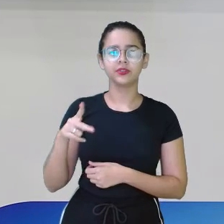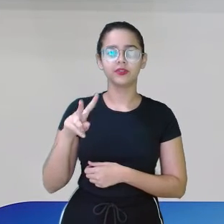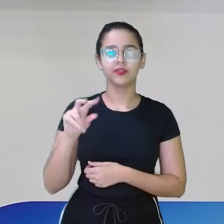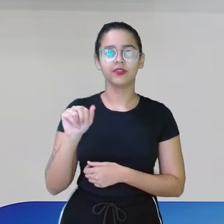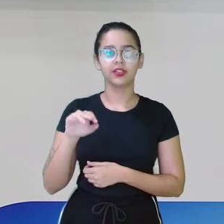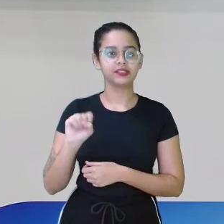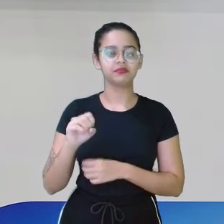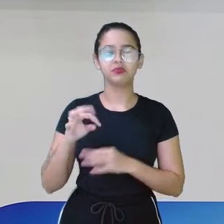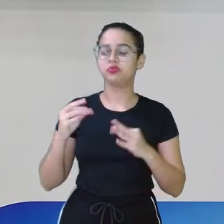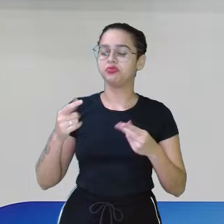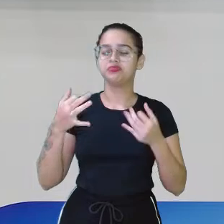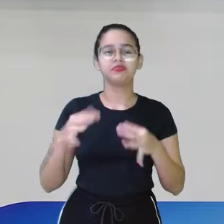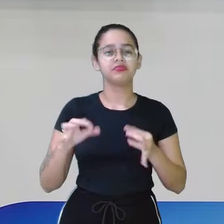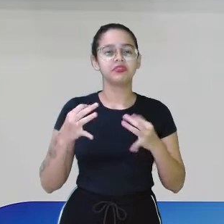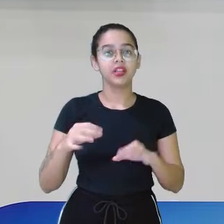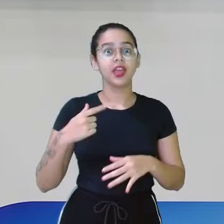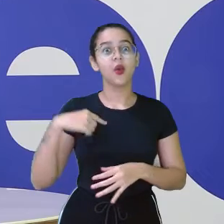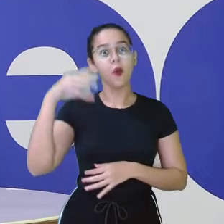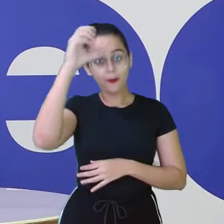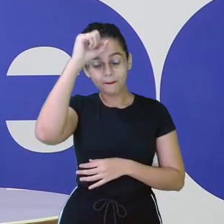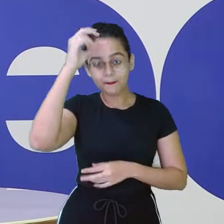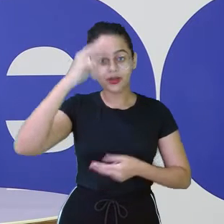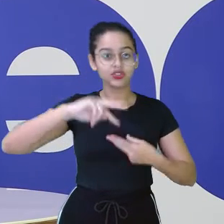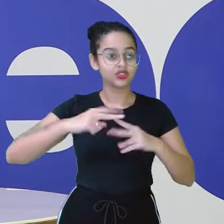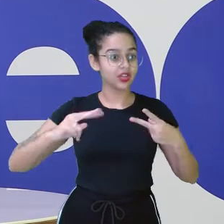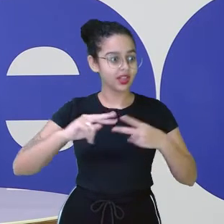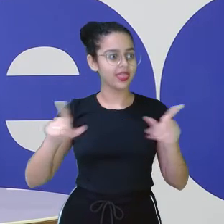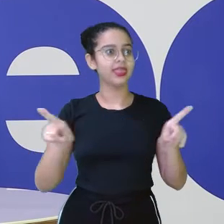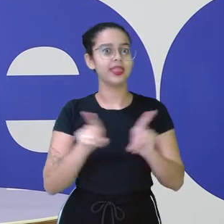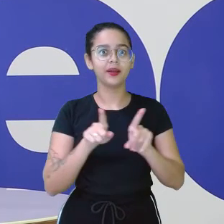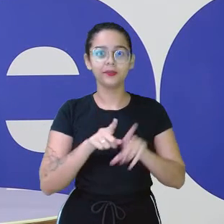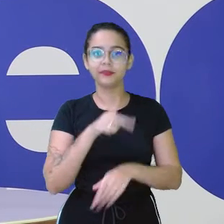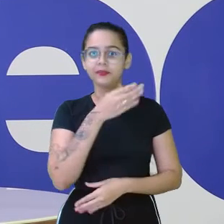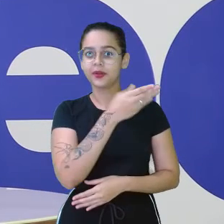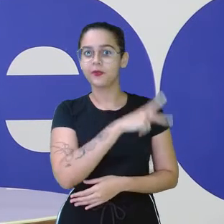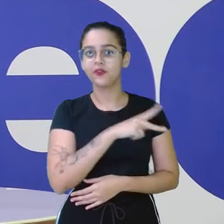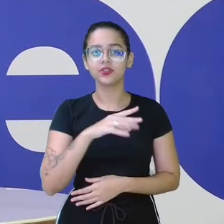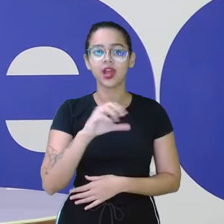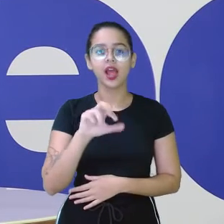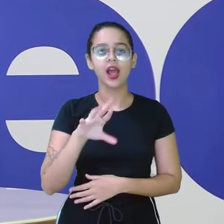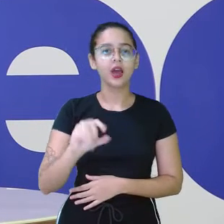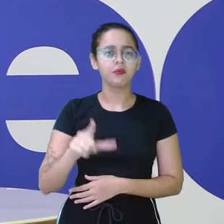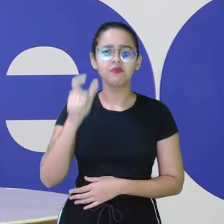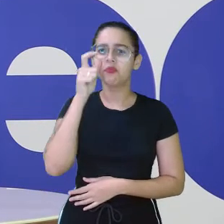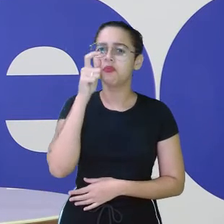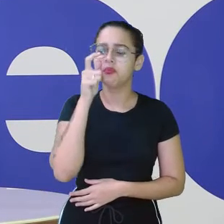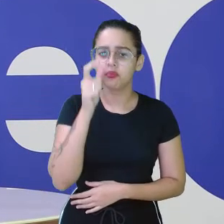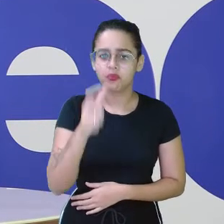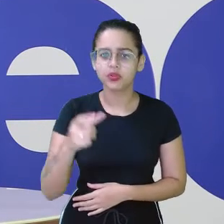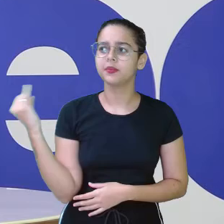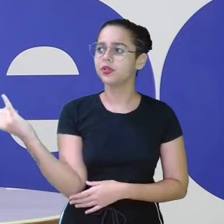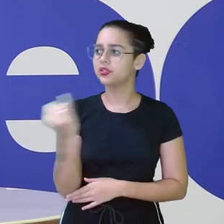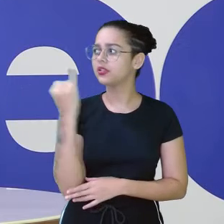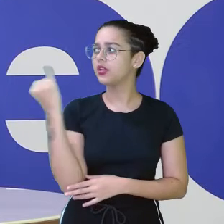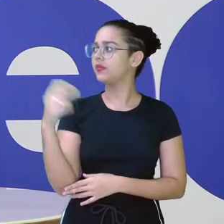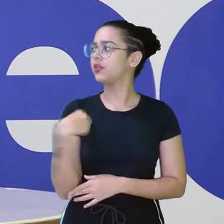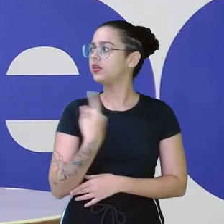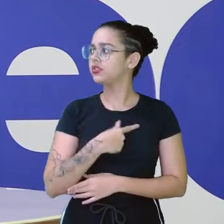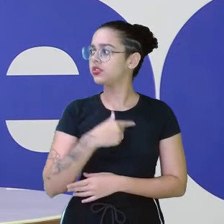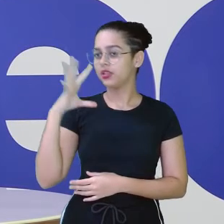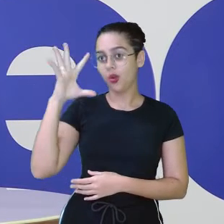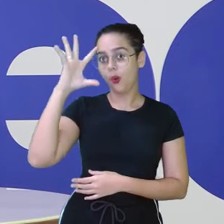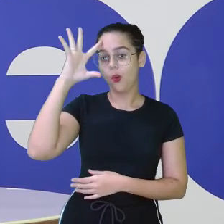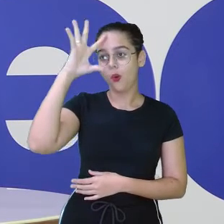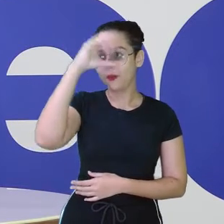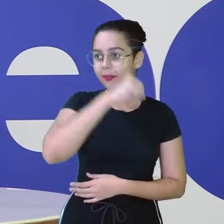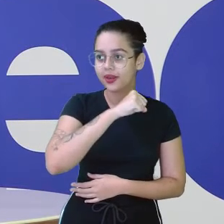Vanessa? Tudo certinho. Eu estou aprendendo aqui genética também, viu, com a professora Carol. Um assunto bem interessante e importante da gente compreender,